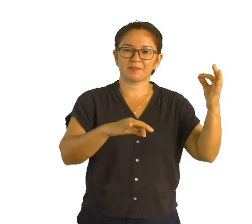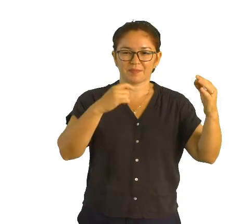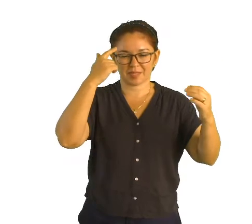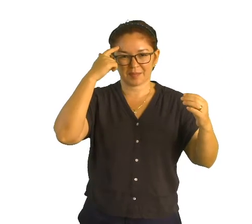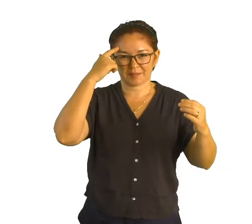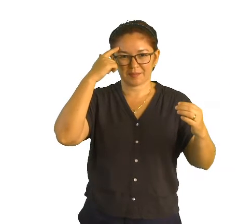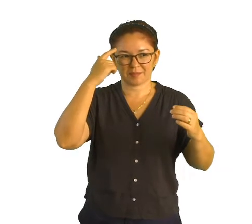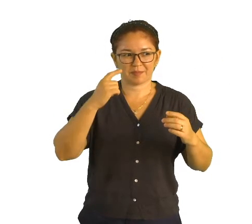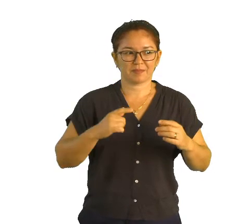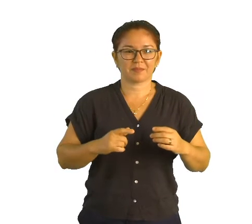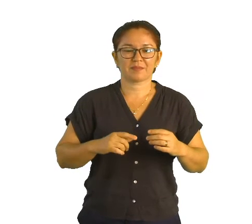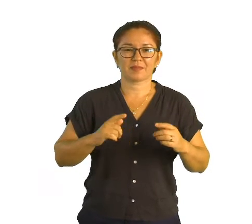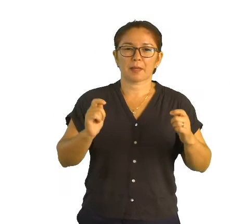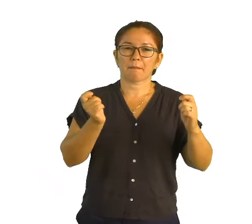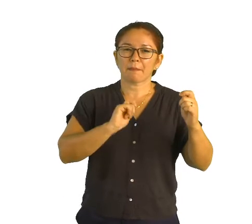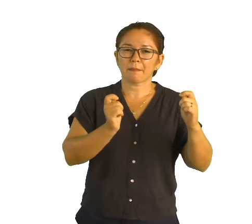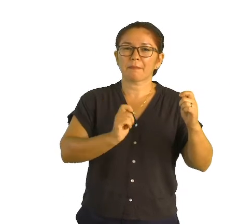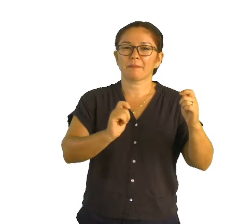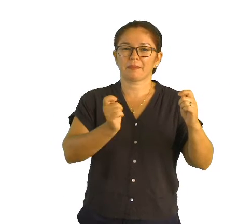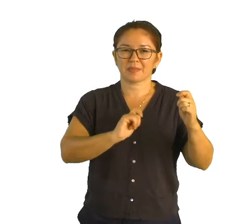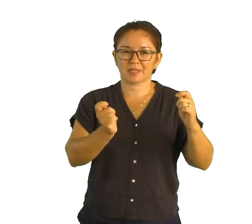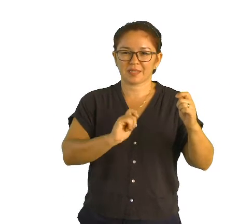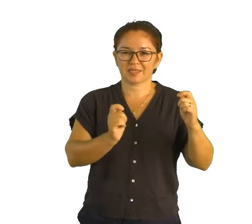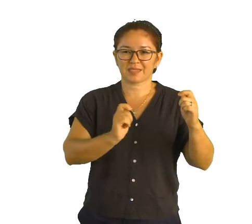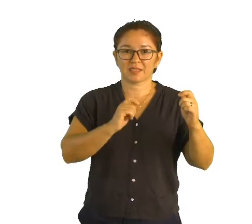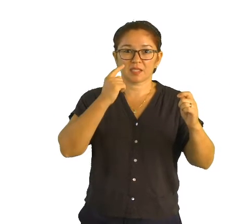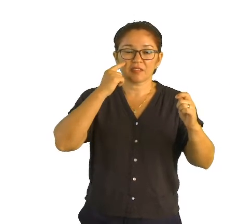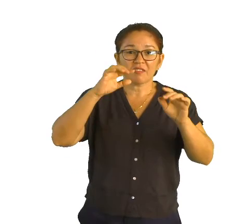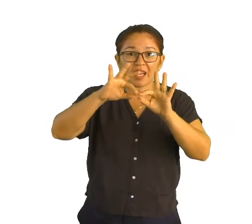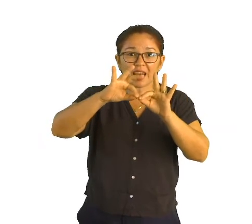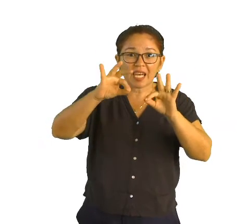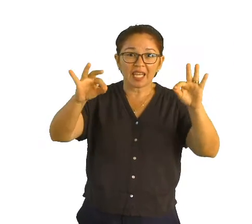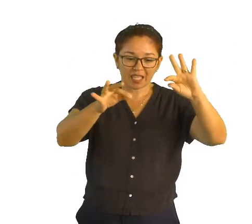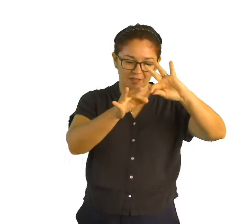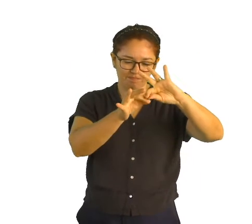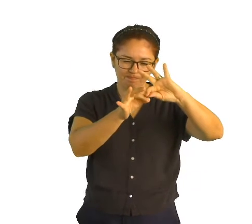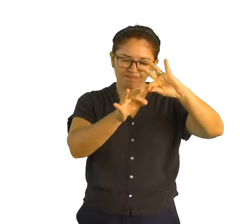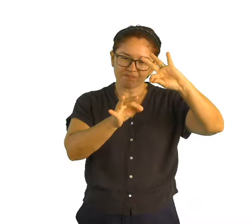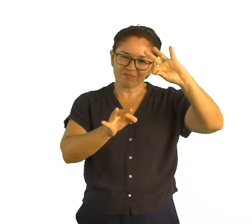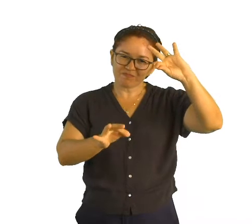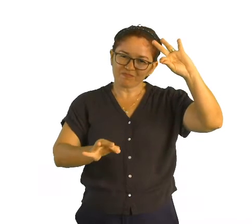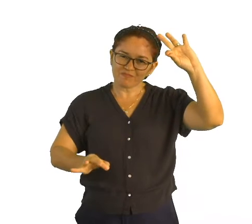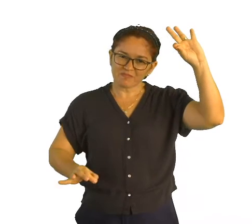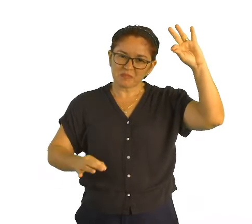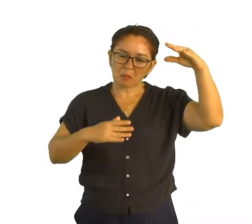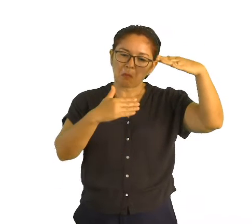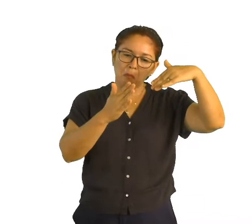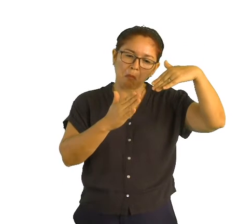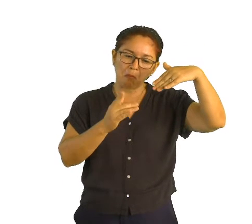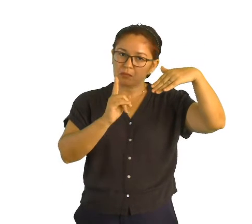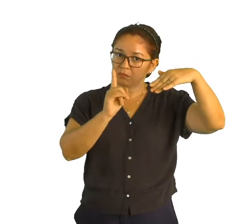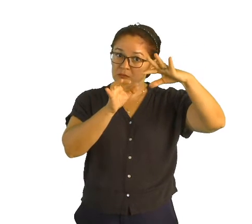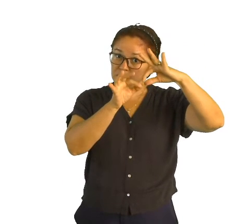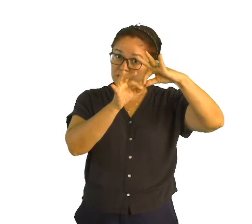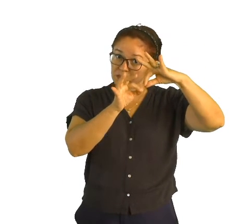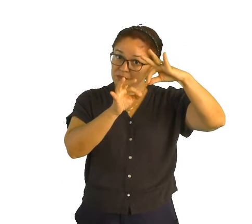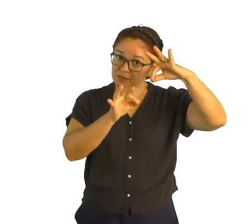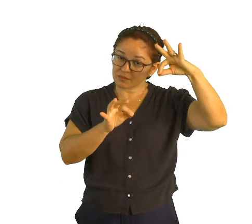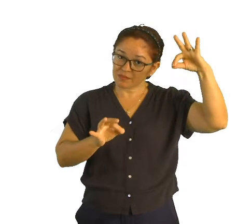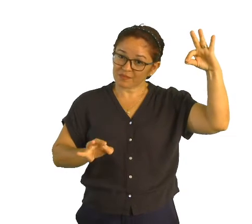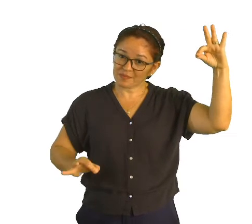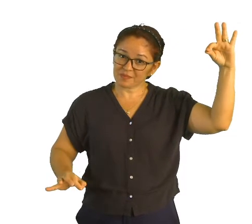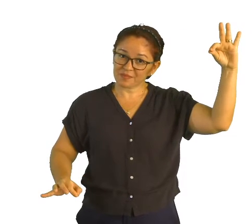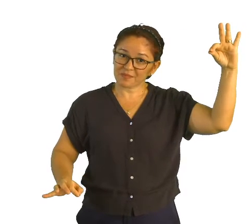esticada, nos dá a ideia de reta. Presta atenção na corda, ela está bem retinha, então nos dá uma ideia